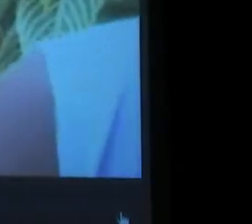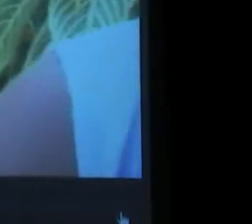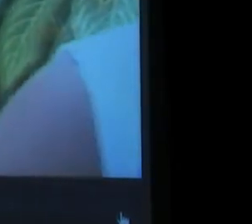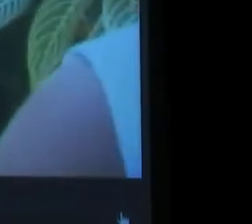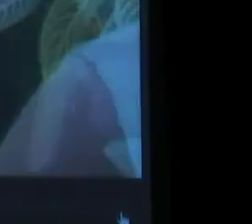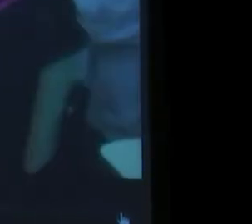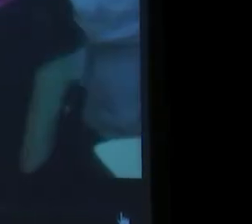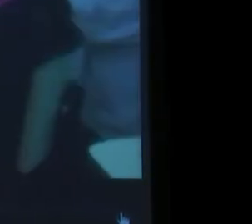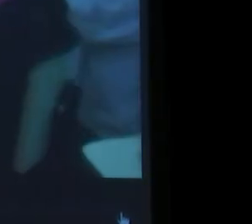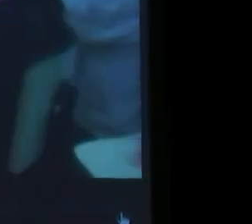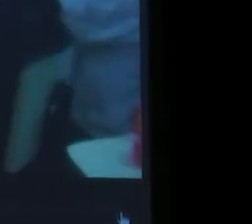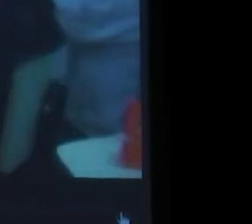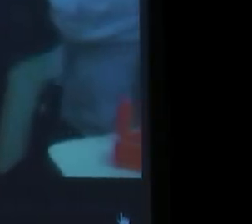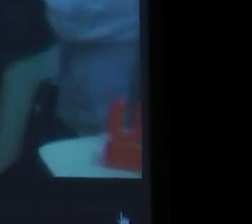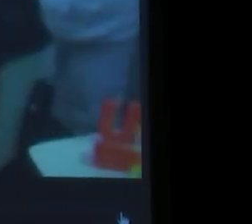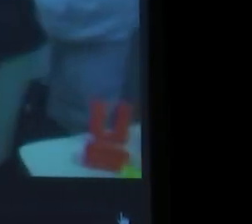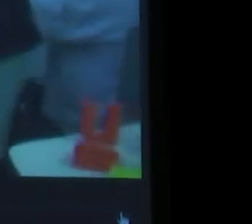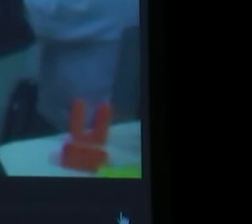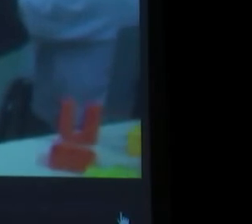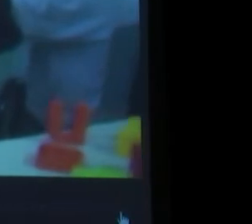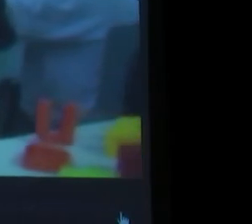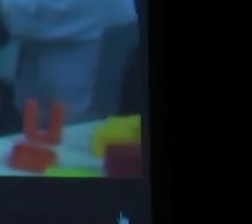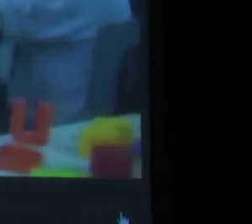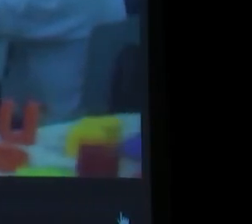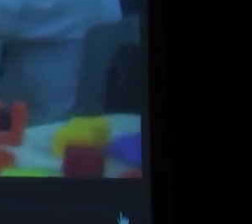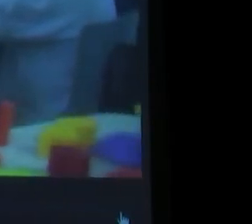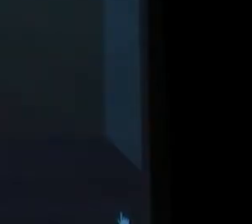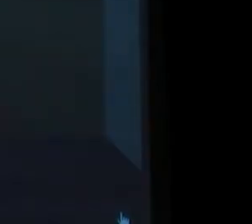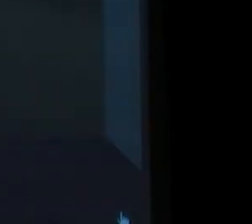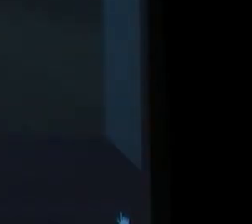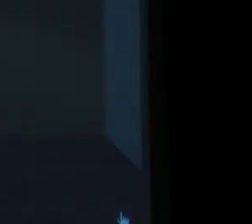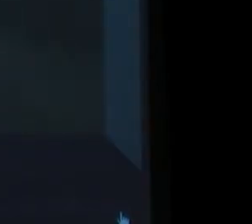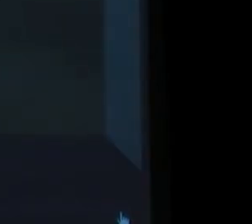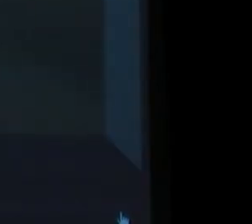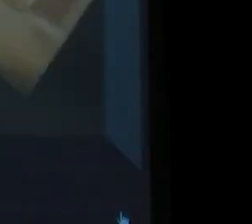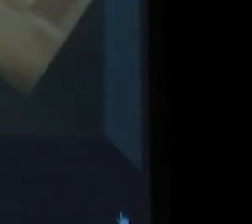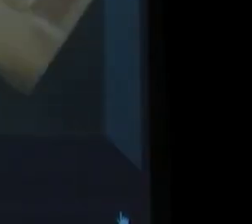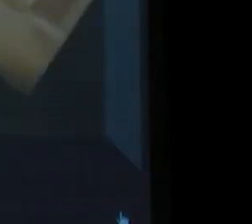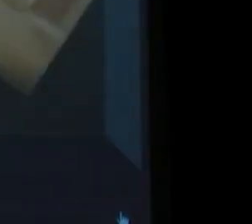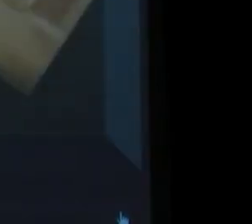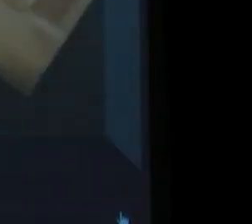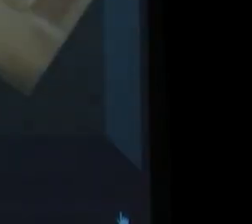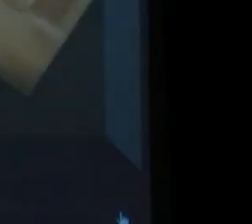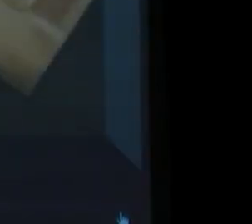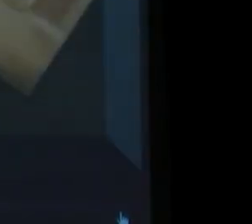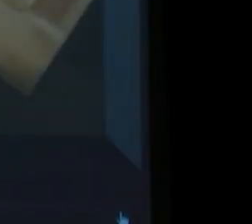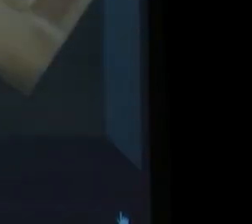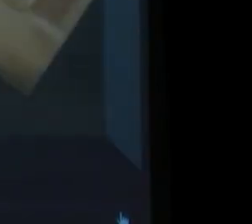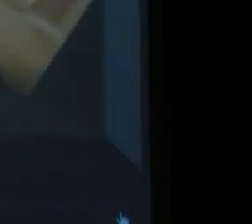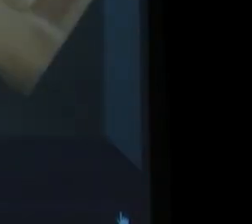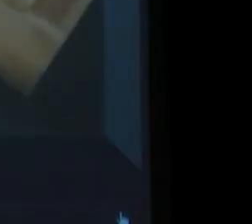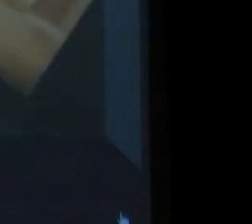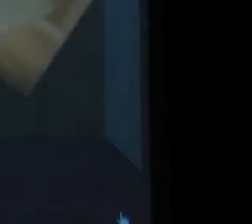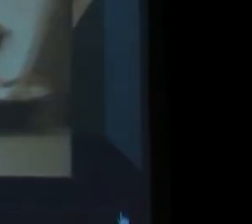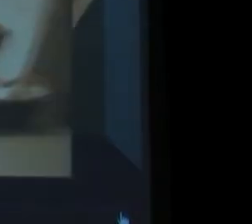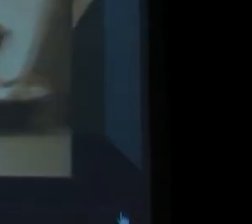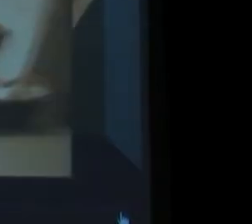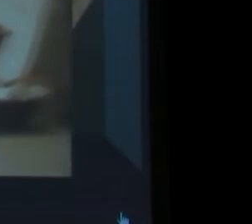Foi com esse espírito que a Tikira, Centro de Desenvolvimento Humano, foi fundada em 1989.